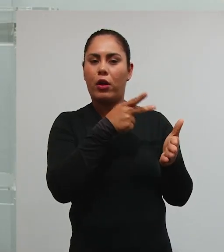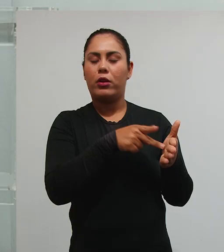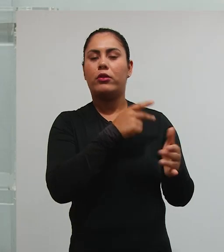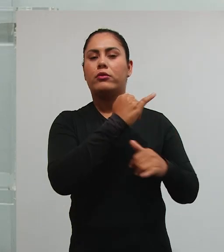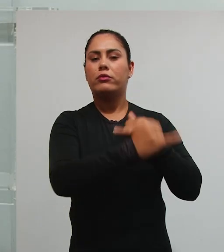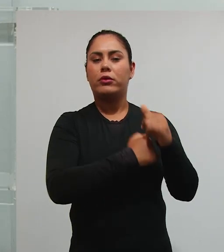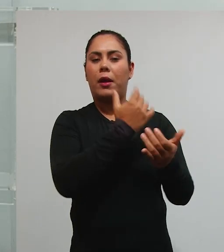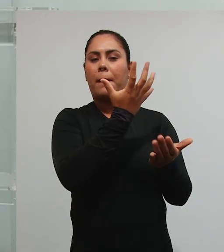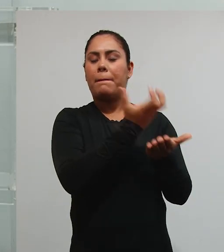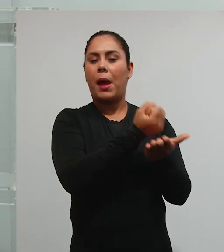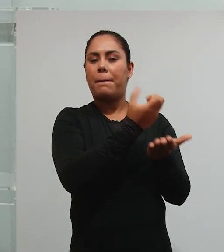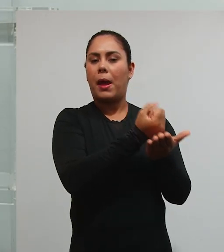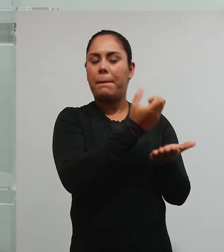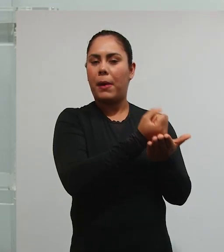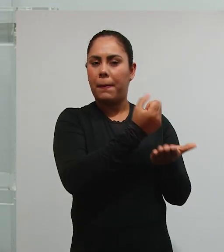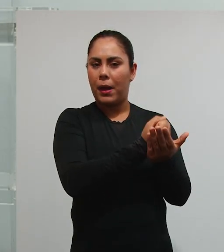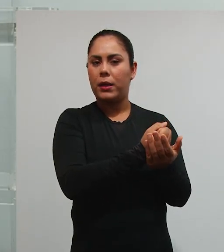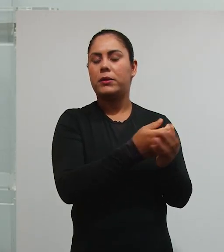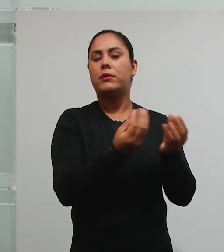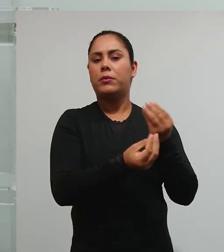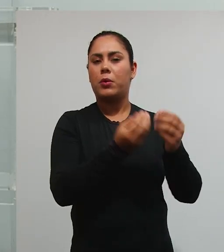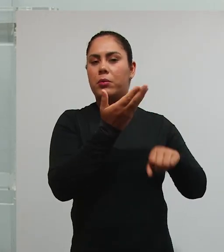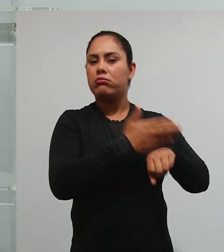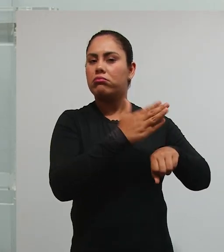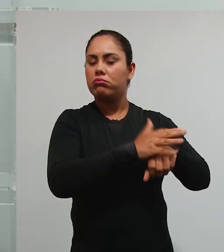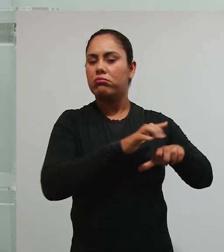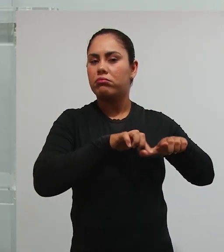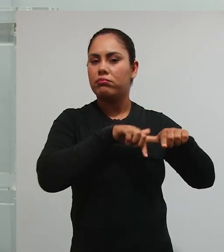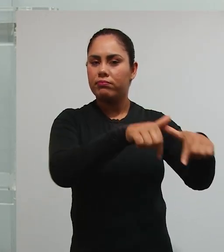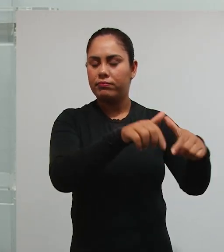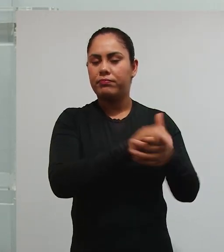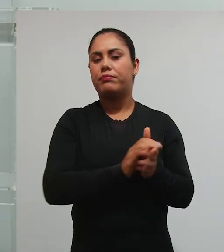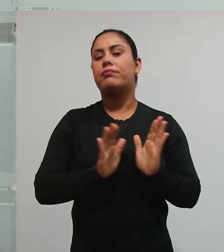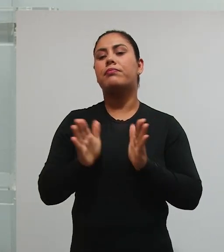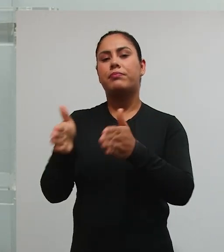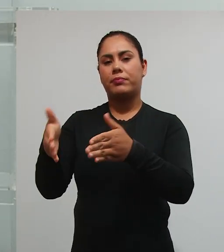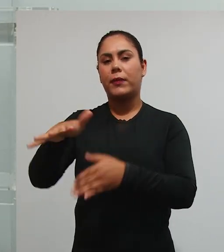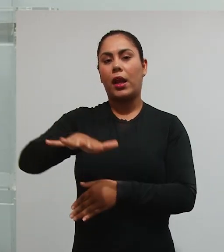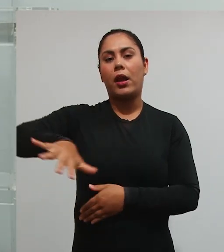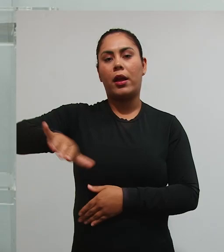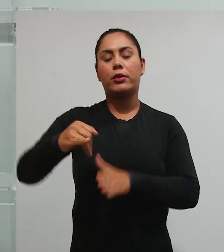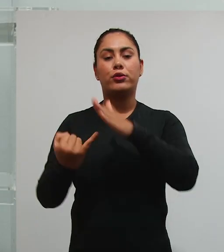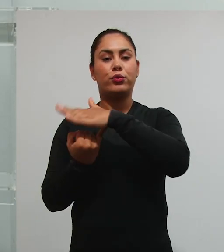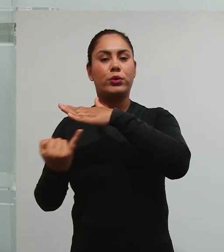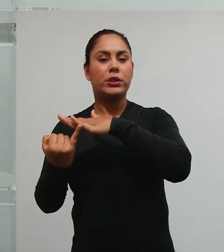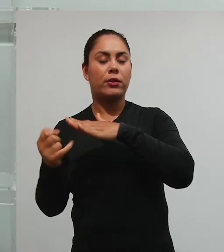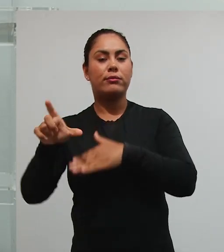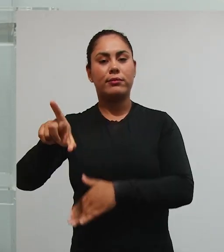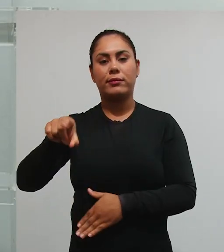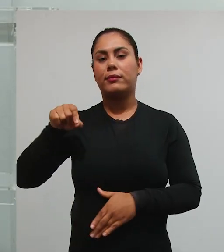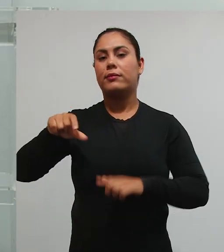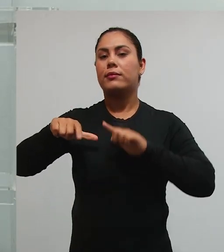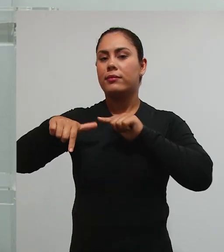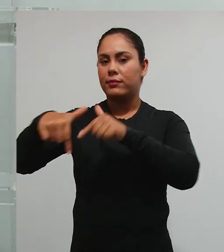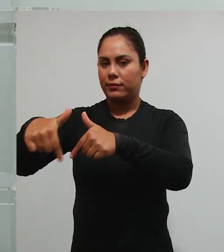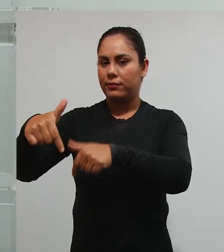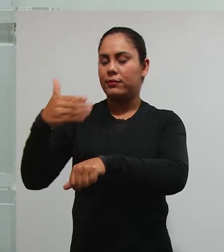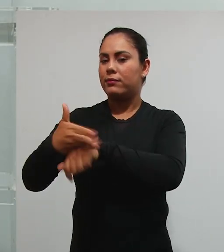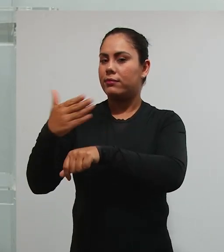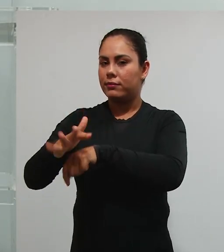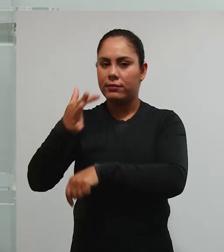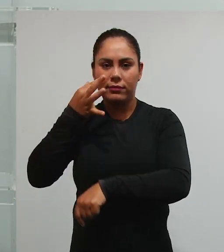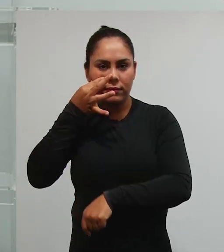vocês fazem o registro docente dessas práticas, e a instituição que vocês escolheram para realizar